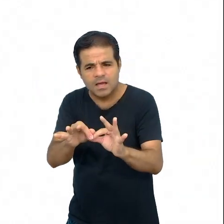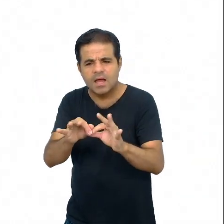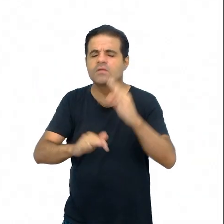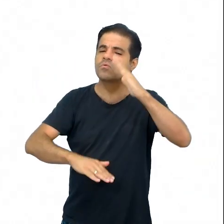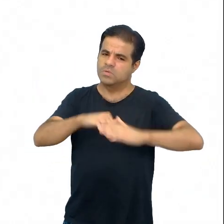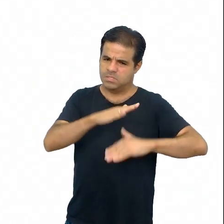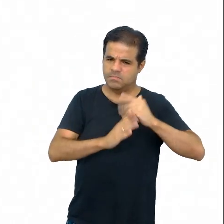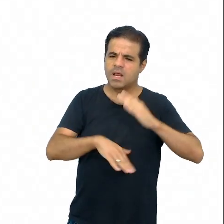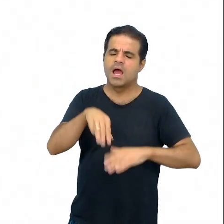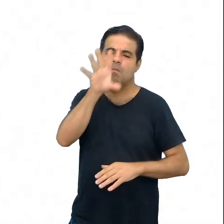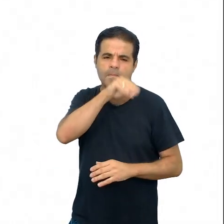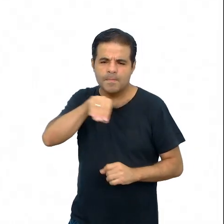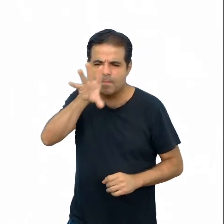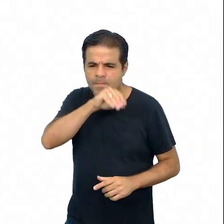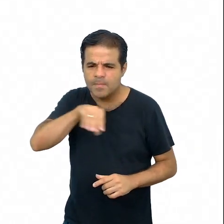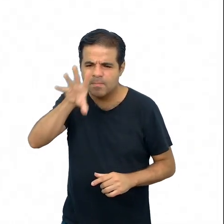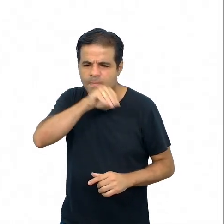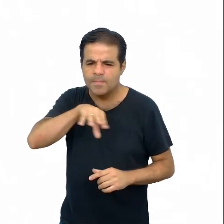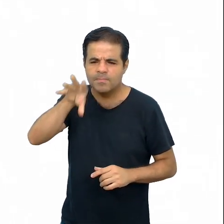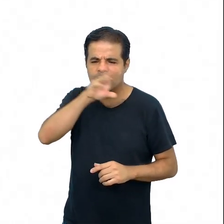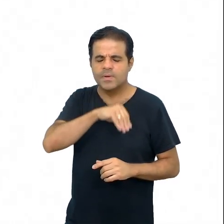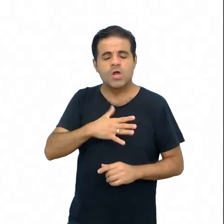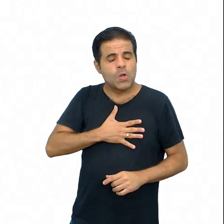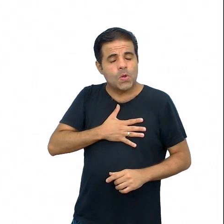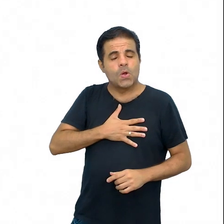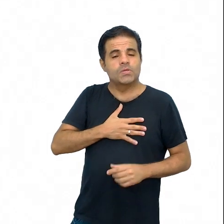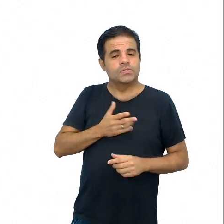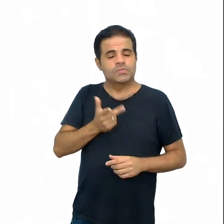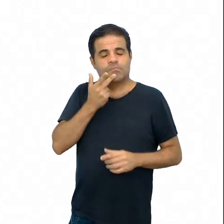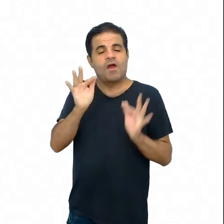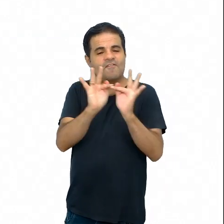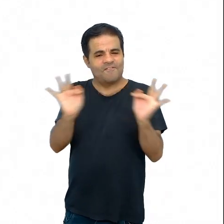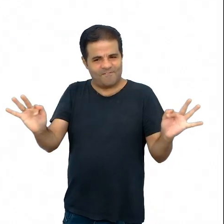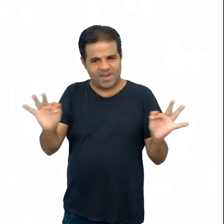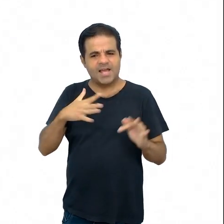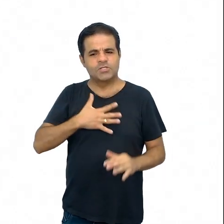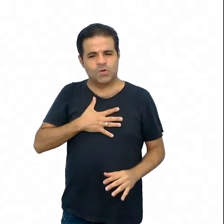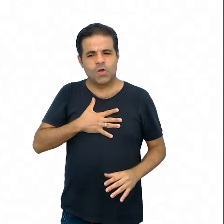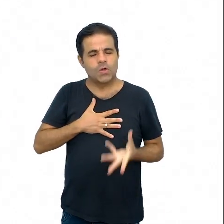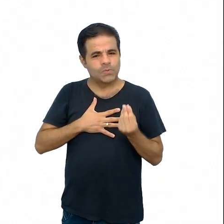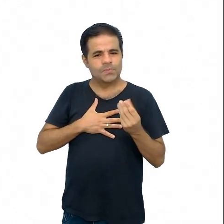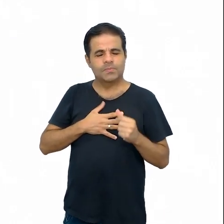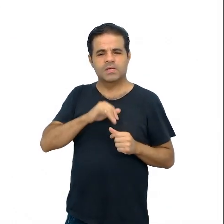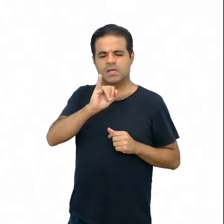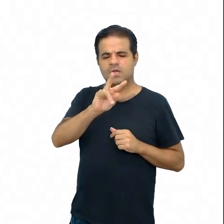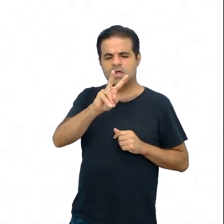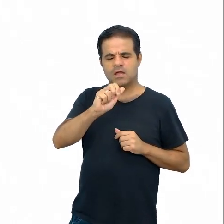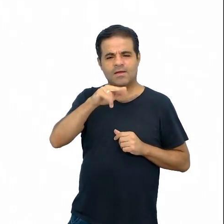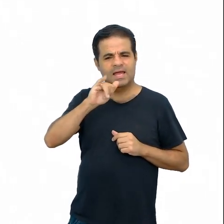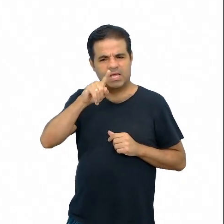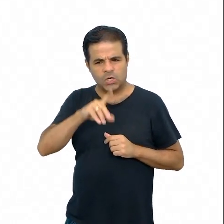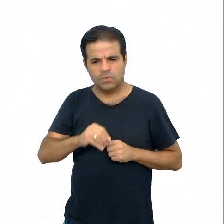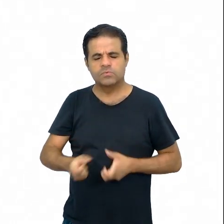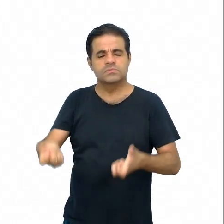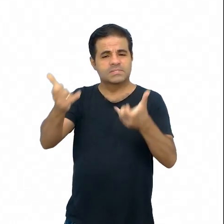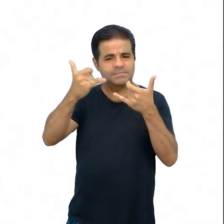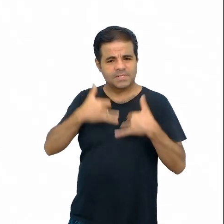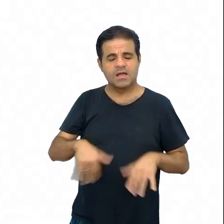com as práticas orais, né? Então, eu gosto muito de uma frase do Evanildo Bechara, quando ele diz que o falante da